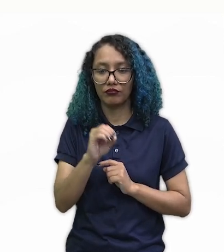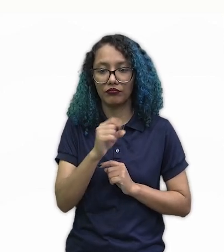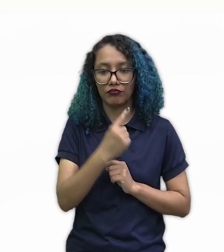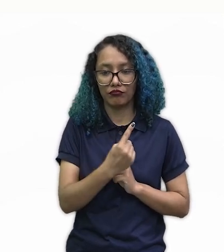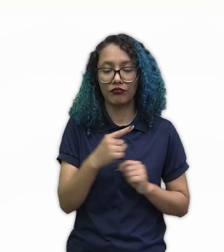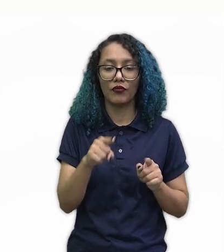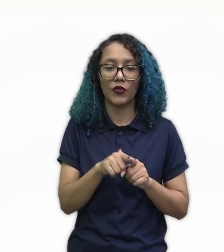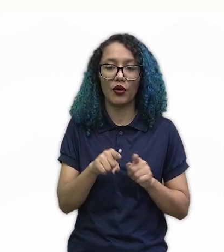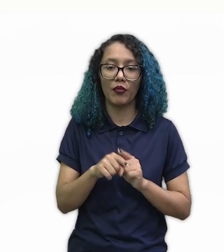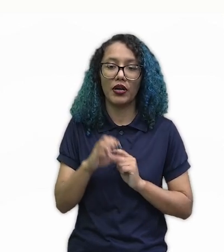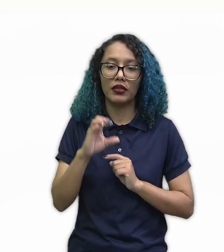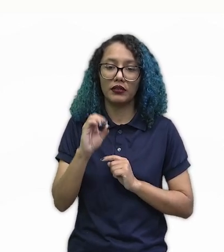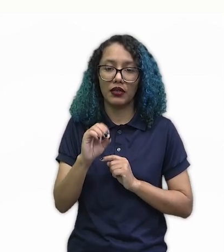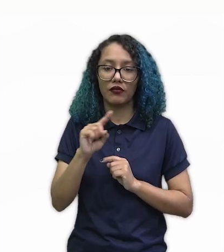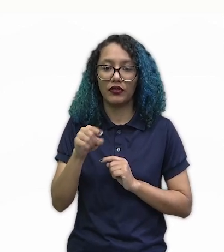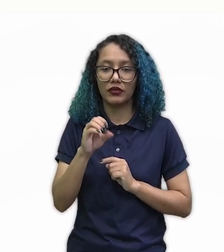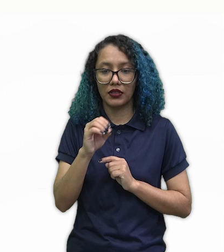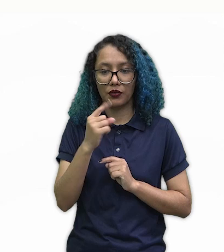0,001,